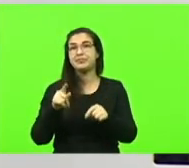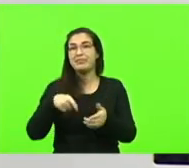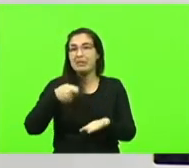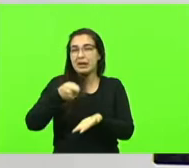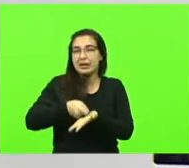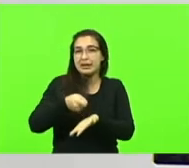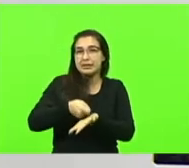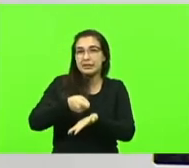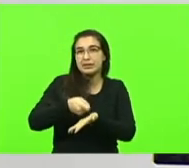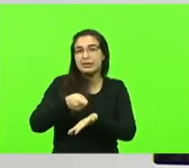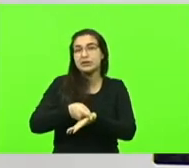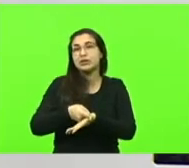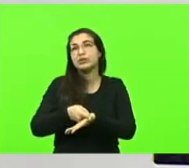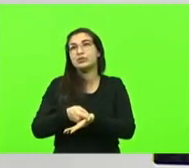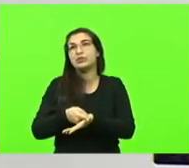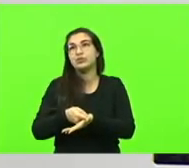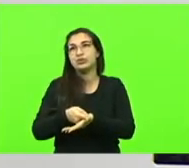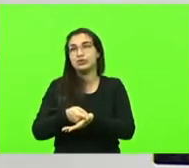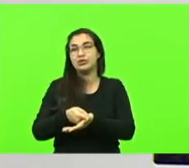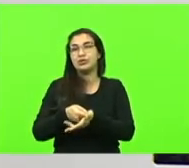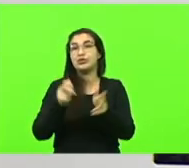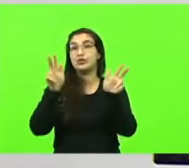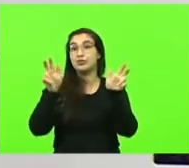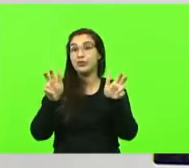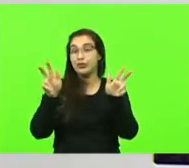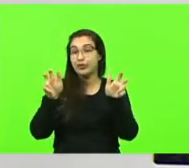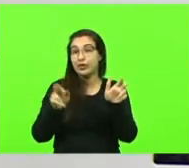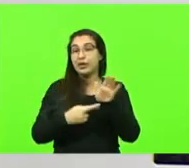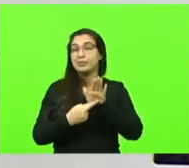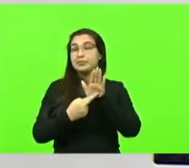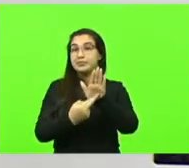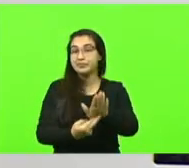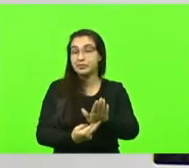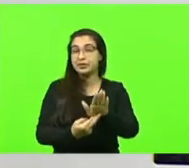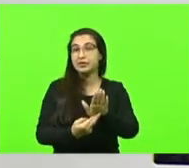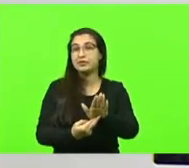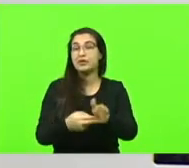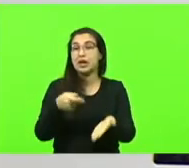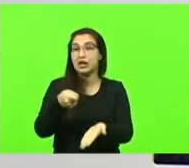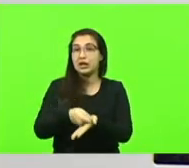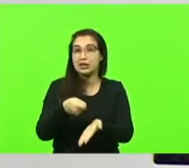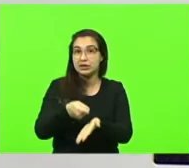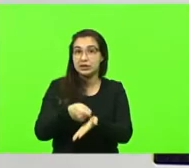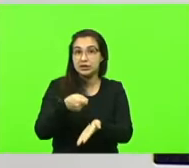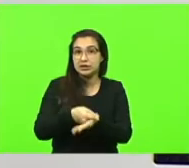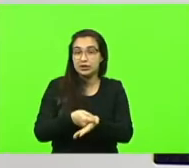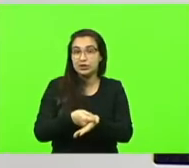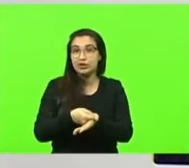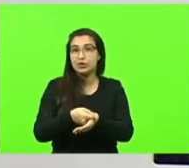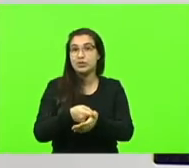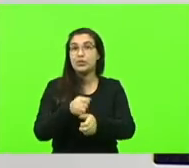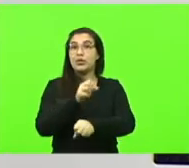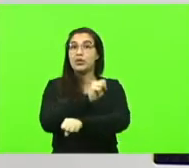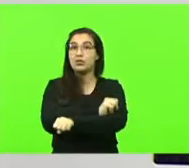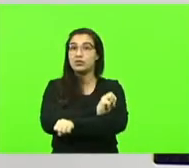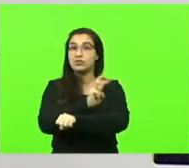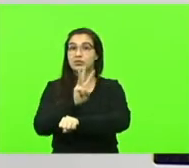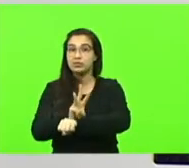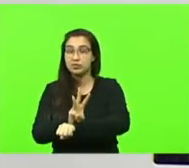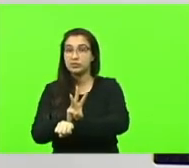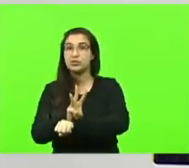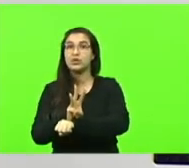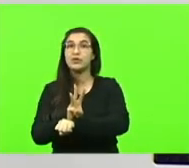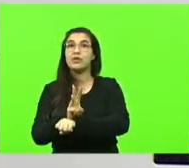exigência, no termo de referência, a exigência que o software serviço seguisse